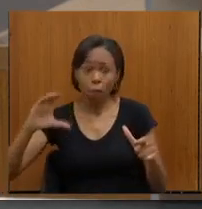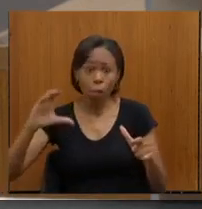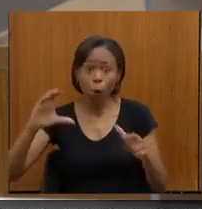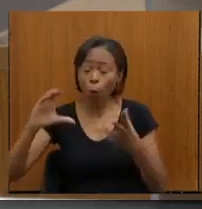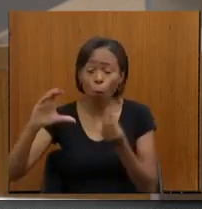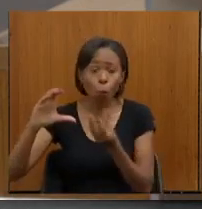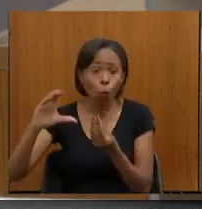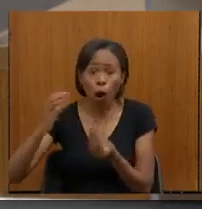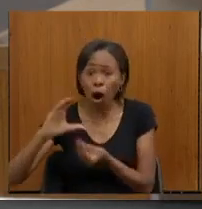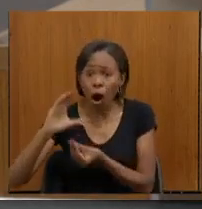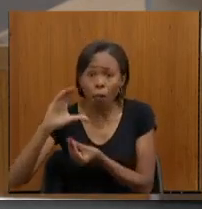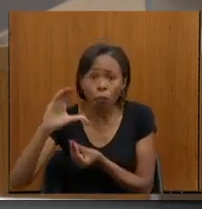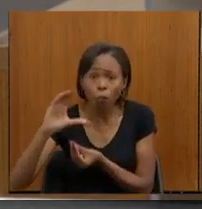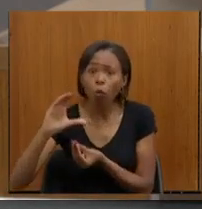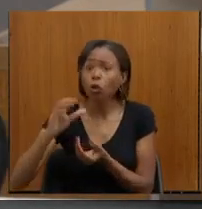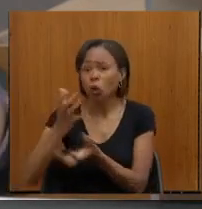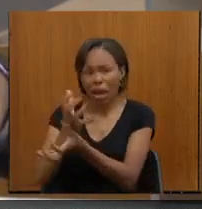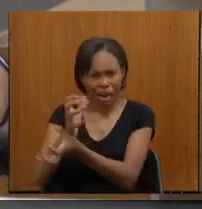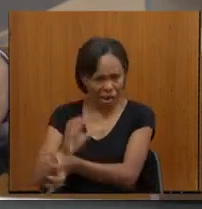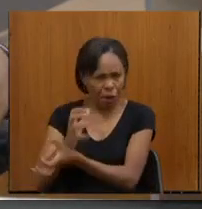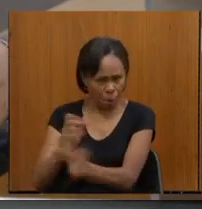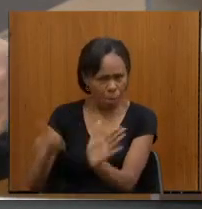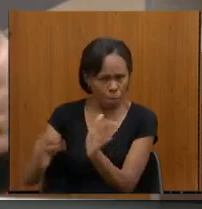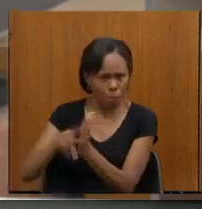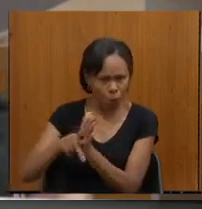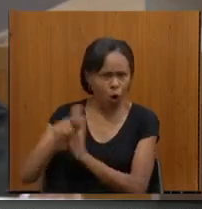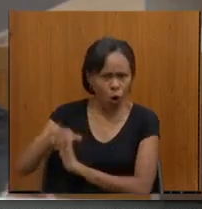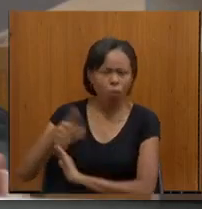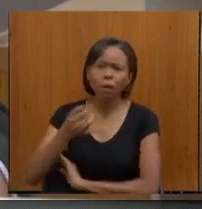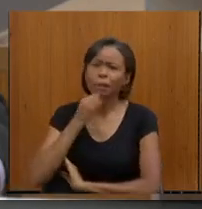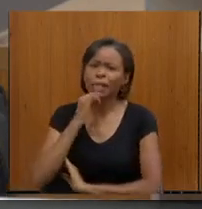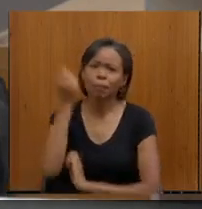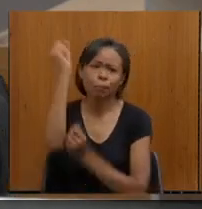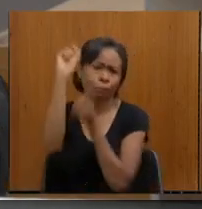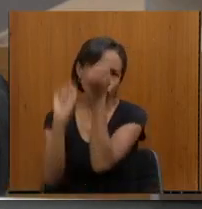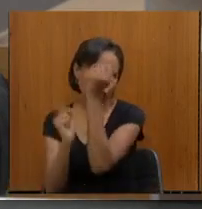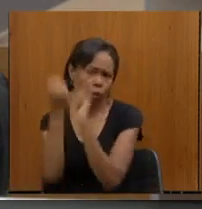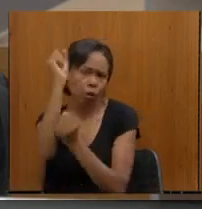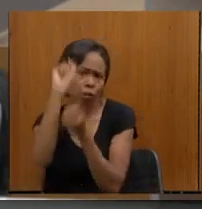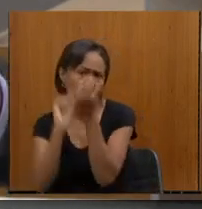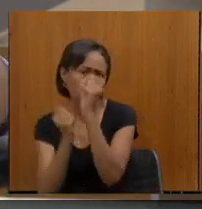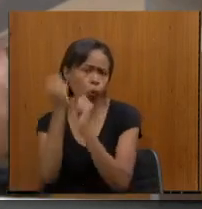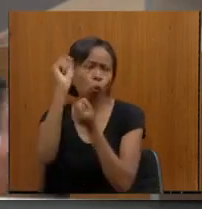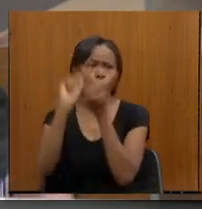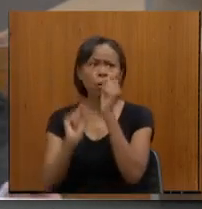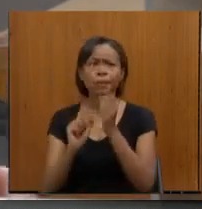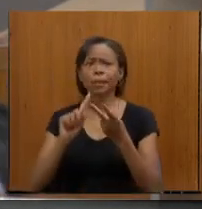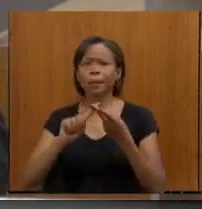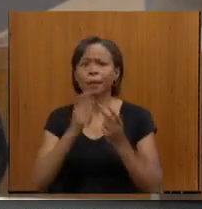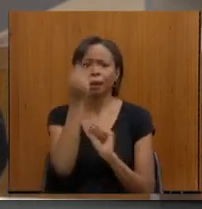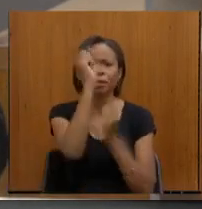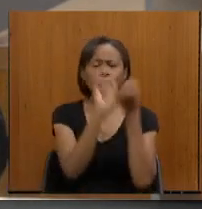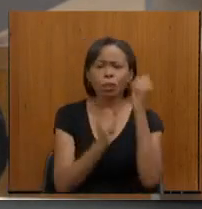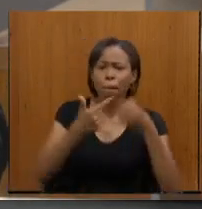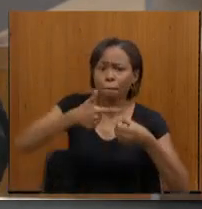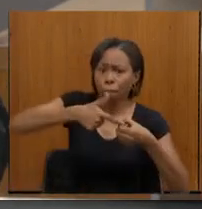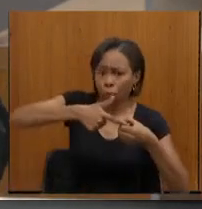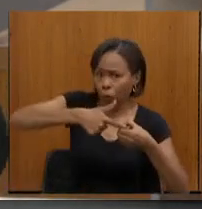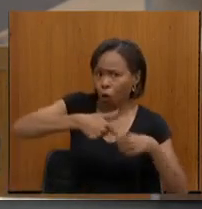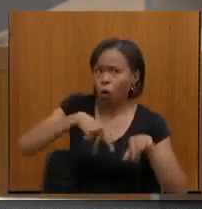intensivos em combustíveis fósseis como a indústria como a indústria petroquímica